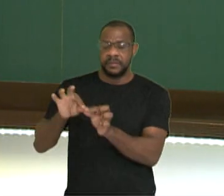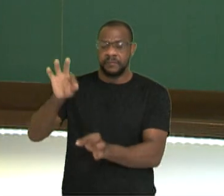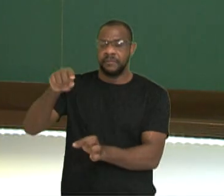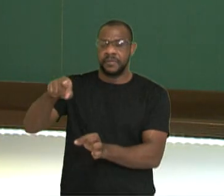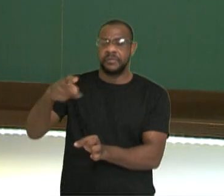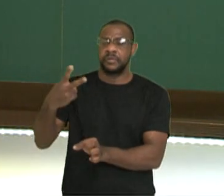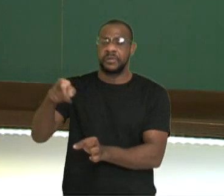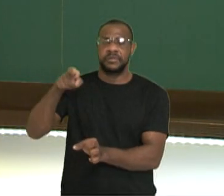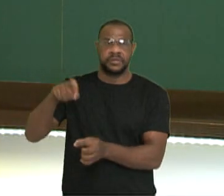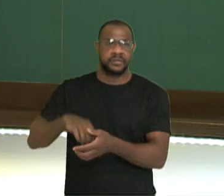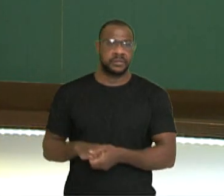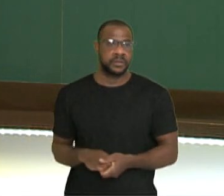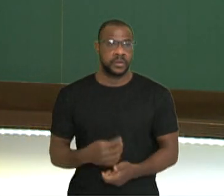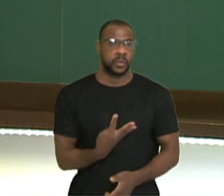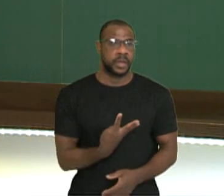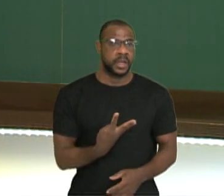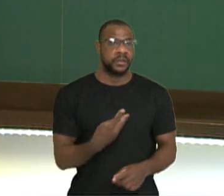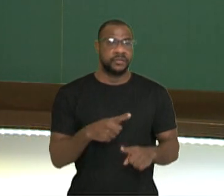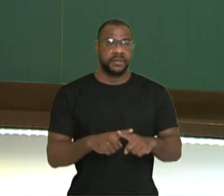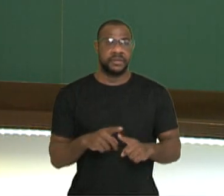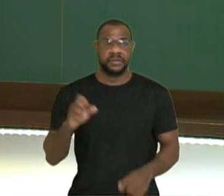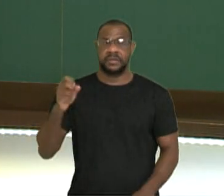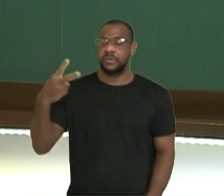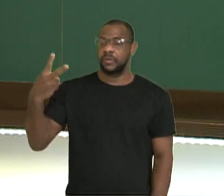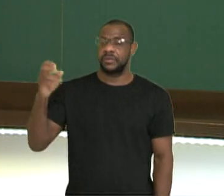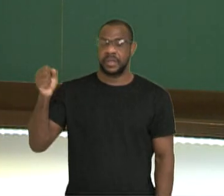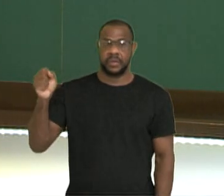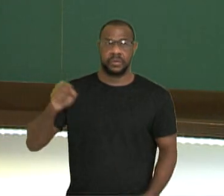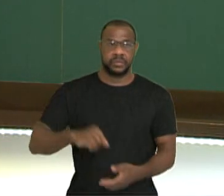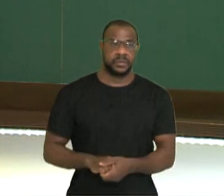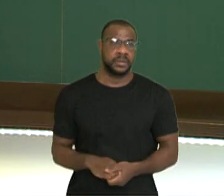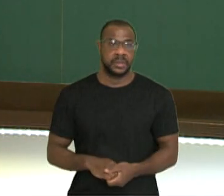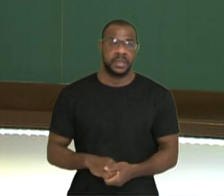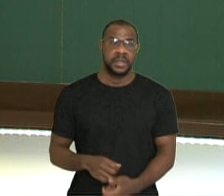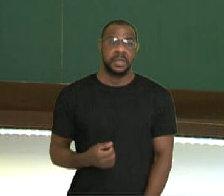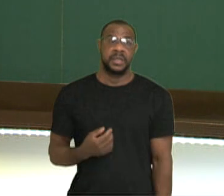vezes 2 é 8 e 8 vezes 1 meio é 4.